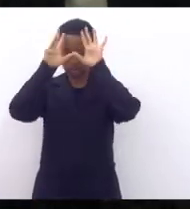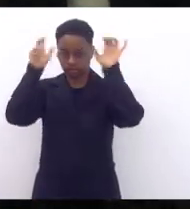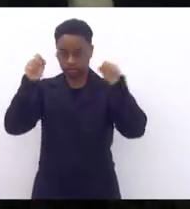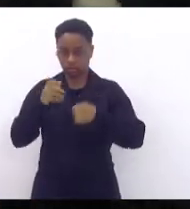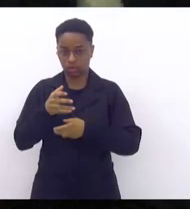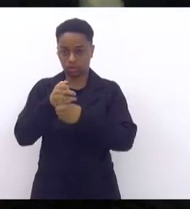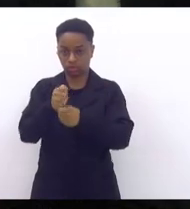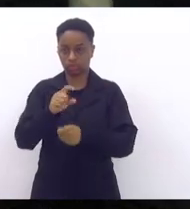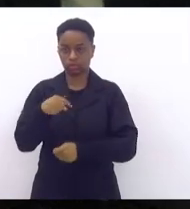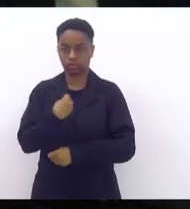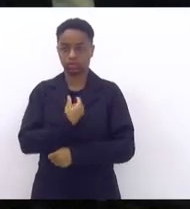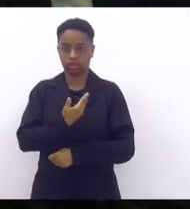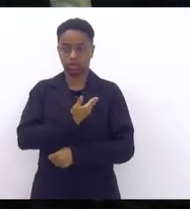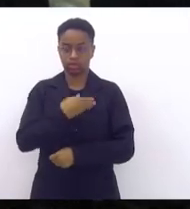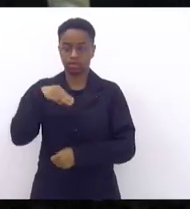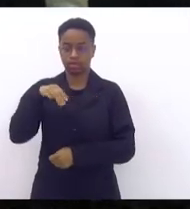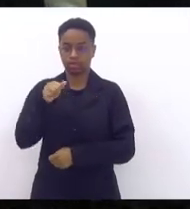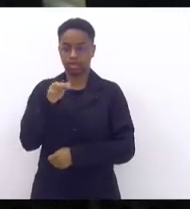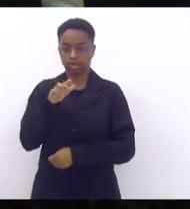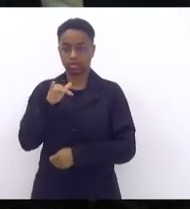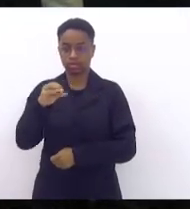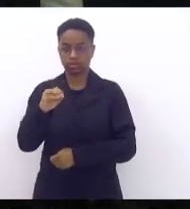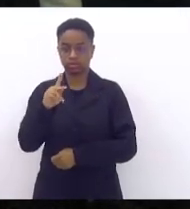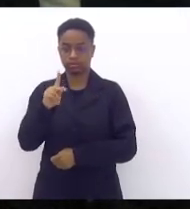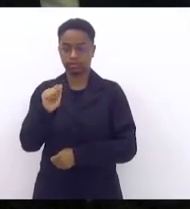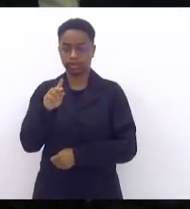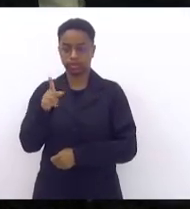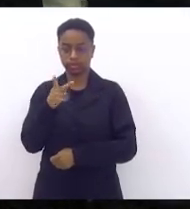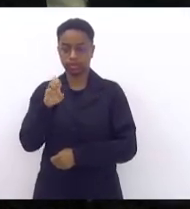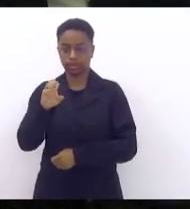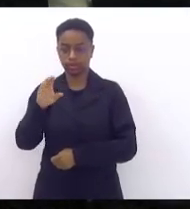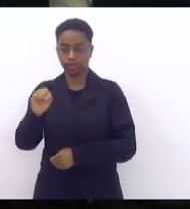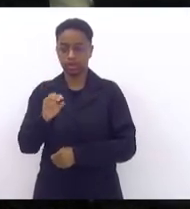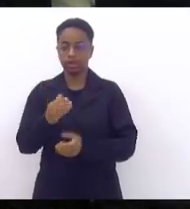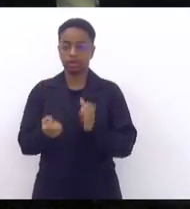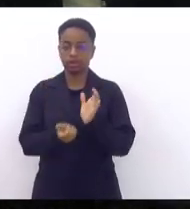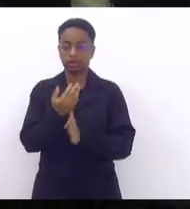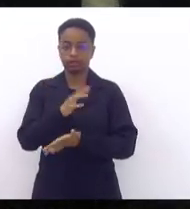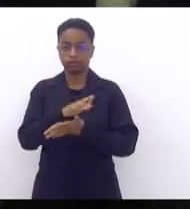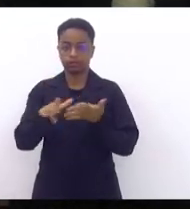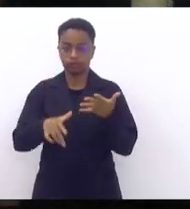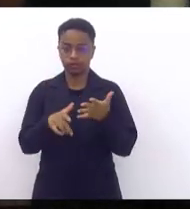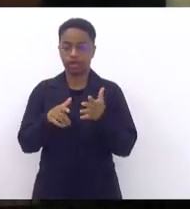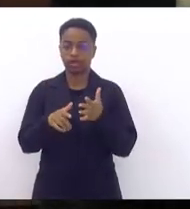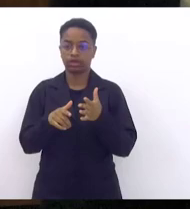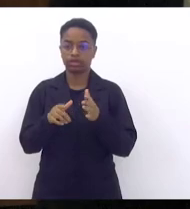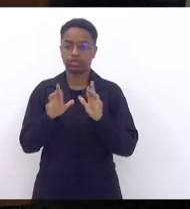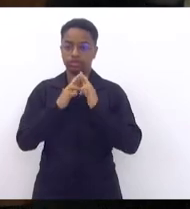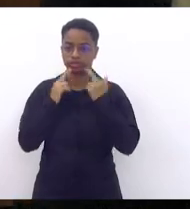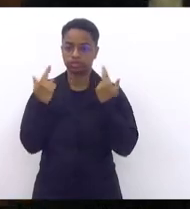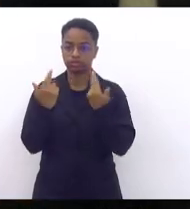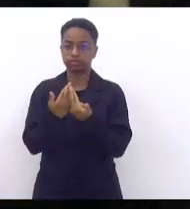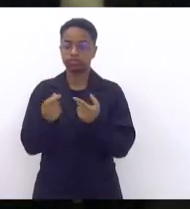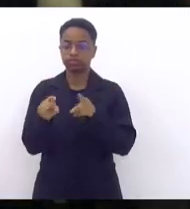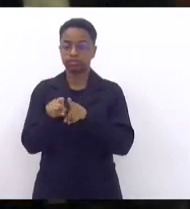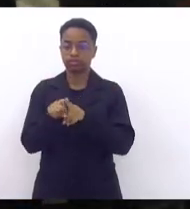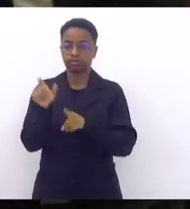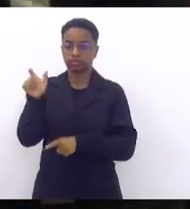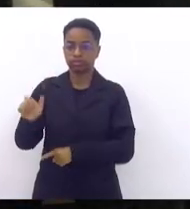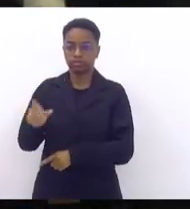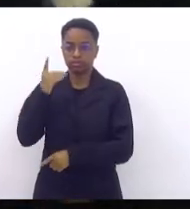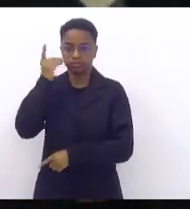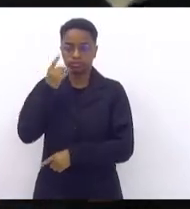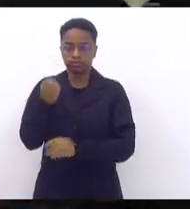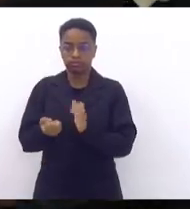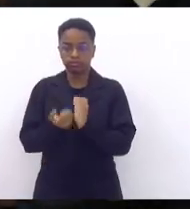Márcio Pacheco. Organizamos nessa casa inúmeras audiências. O deputado Márcio Pacheco foi o protagonista, o autor